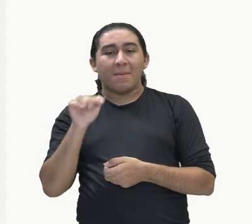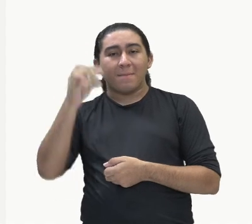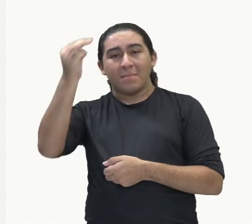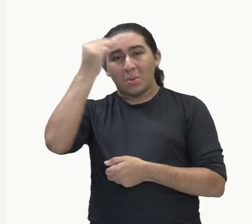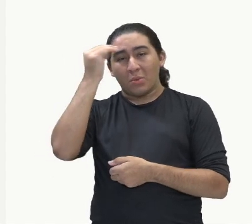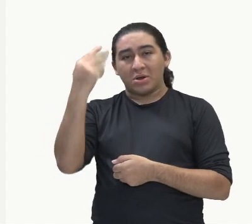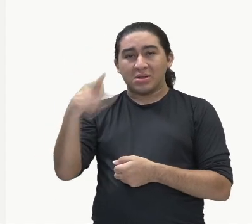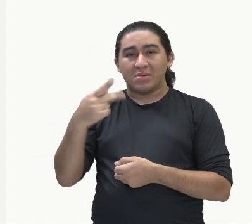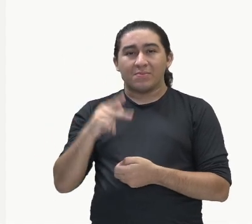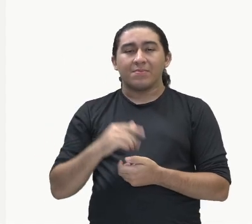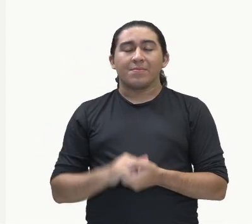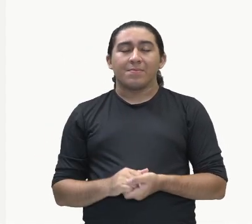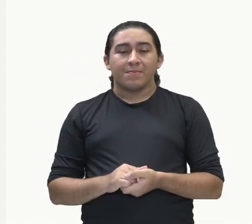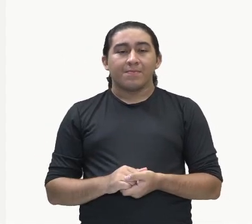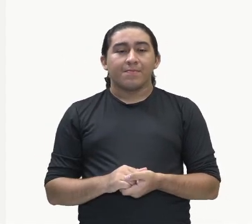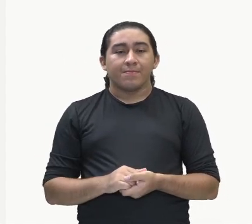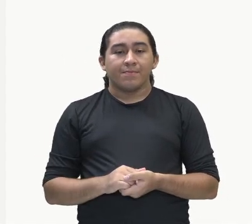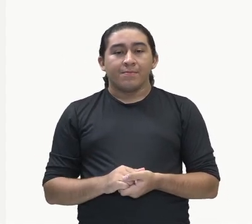tá certo?